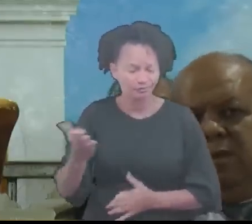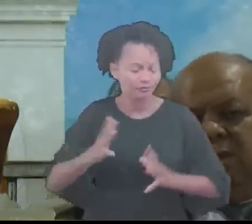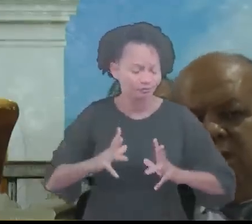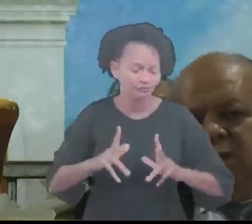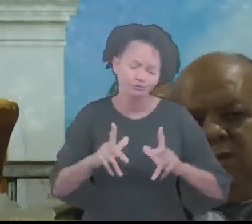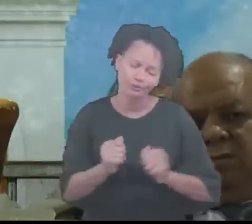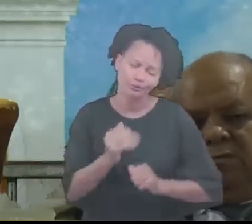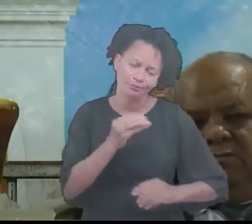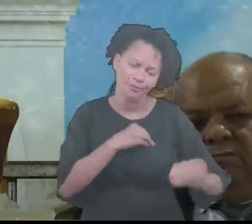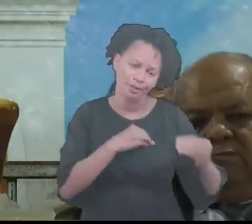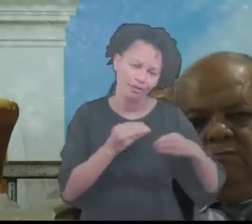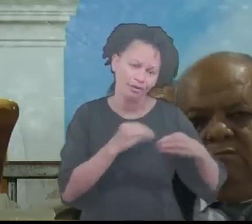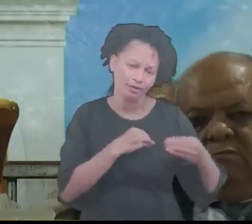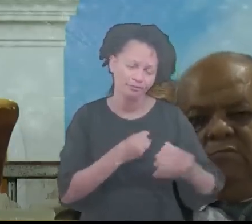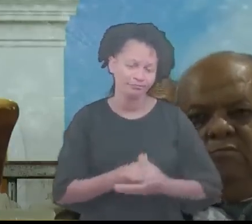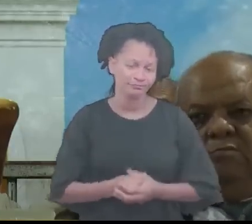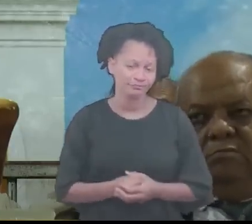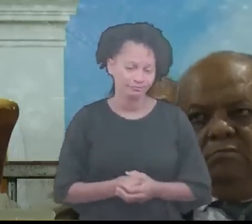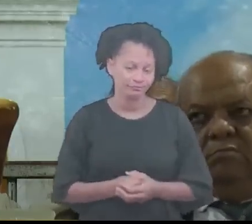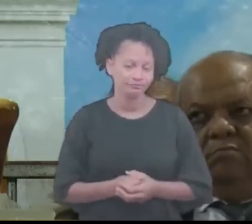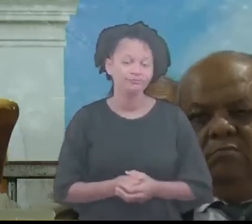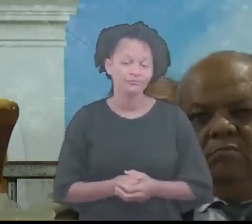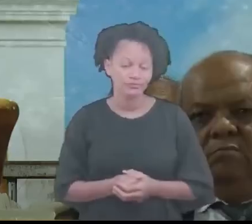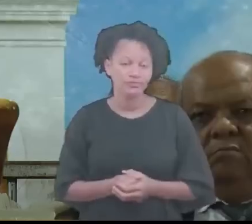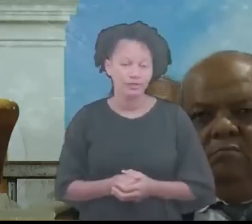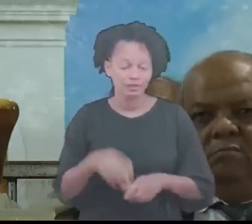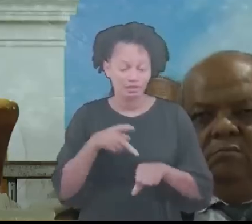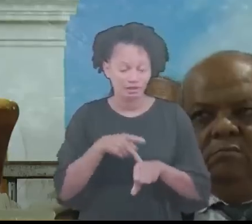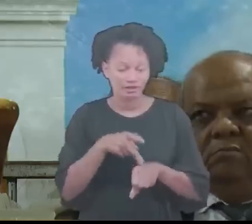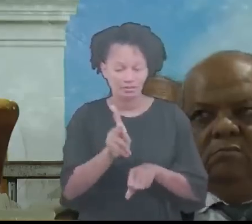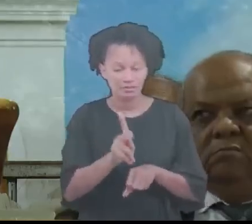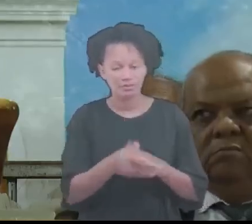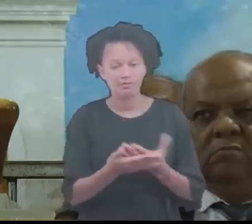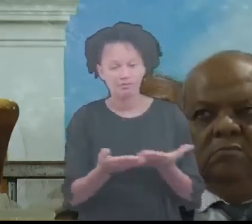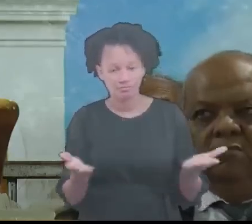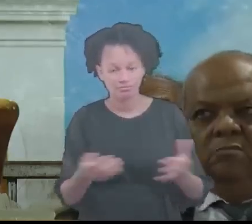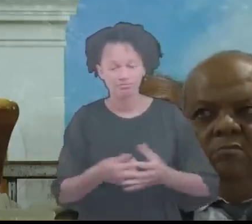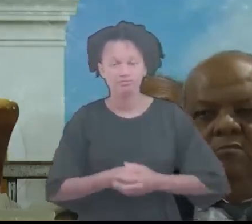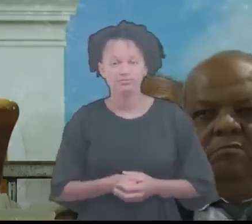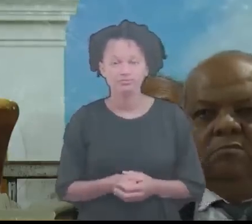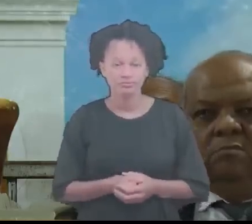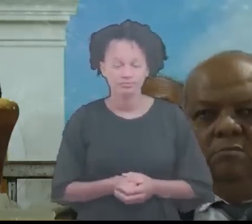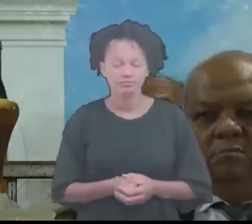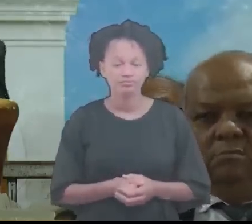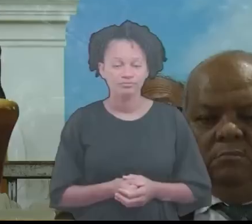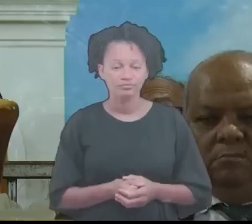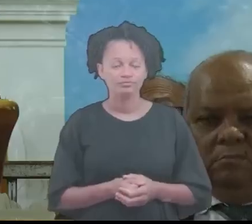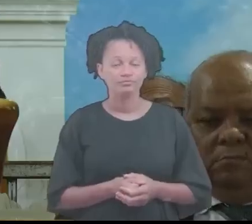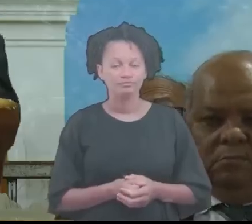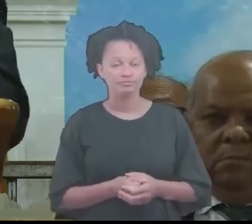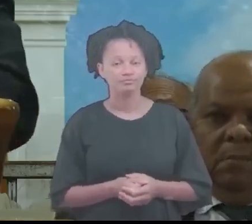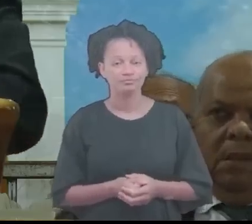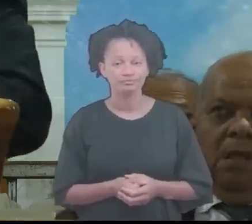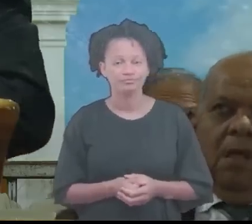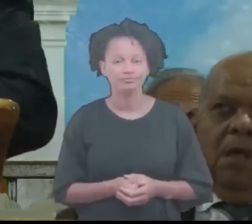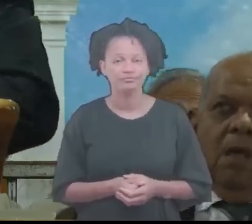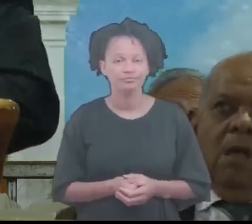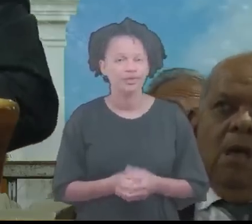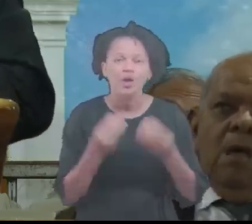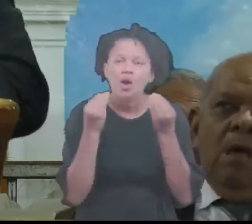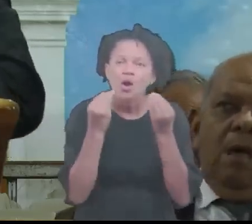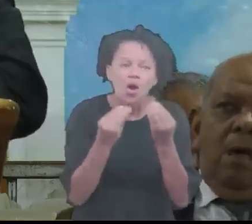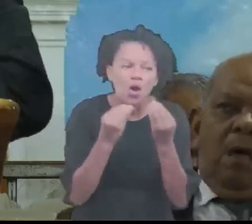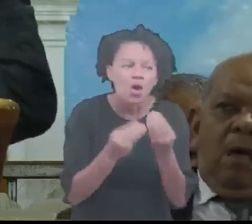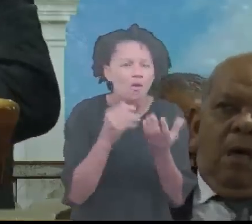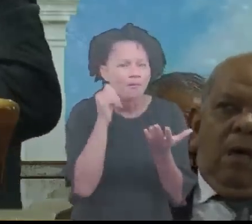todo pecado e nos purificar de toda injustiça. Como é que essa mulher vai